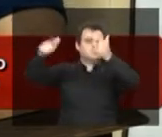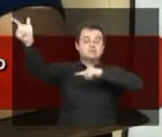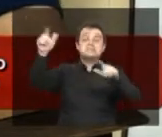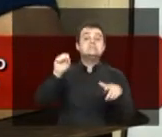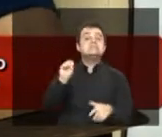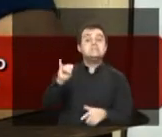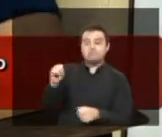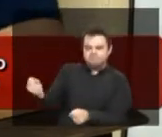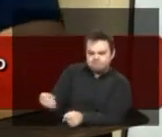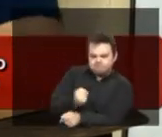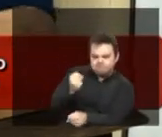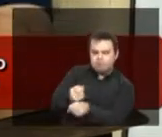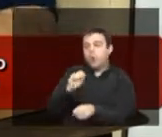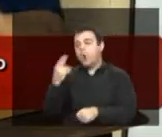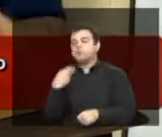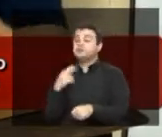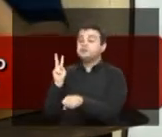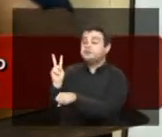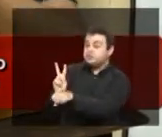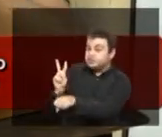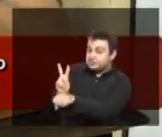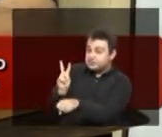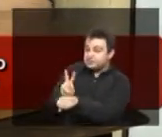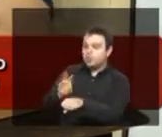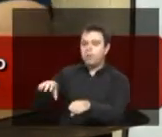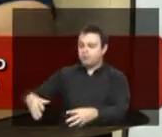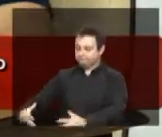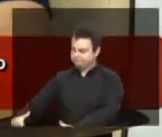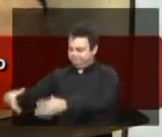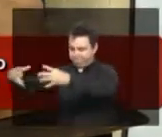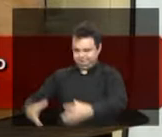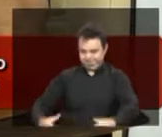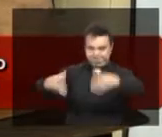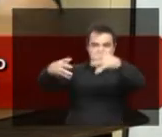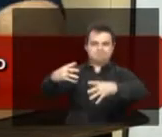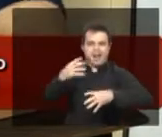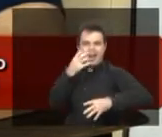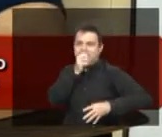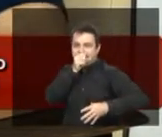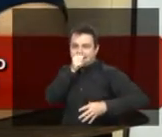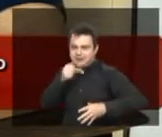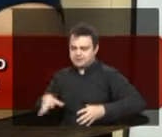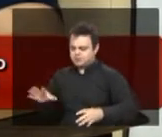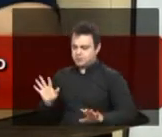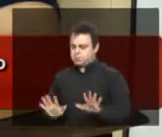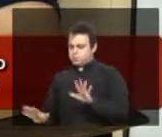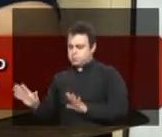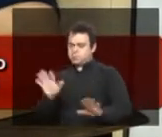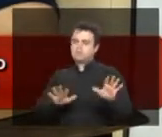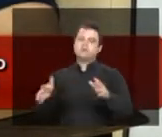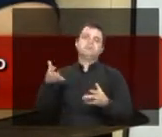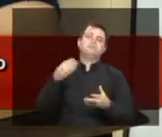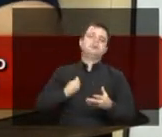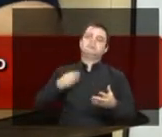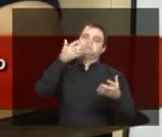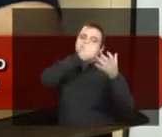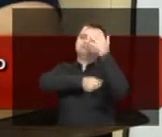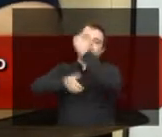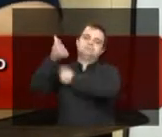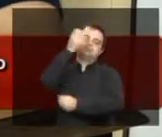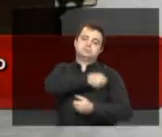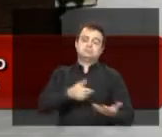rotatória ou uma medida paliativa, colocar uns cones ali, vai salvar muitas vidas. Então, é isso que a gente